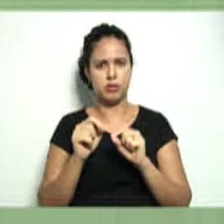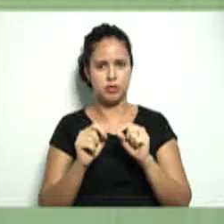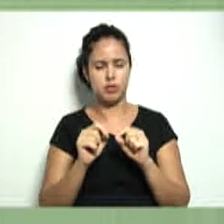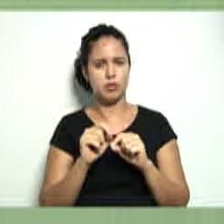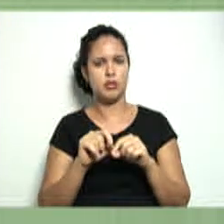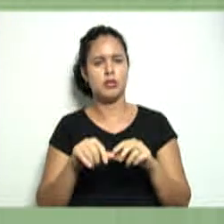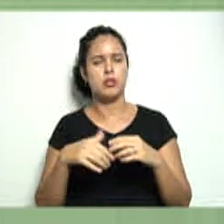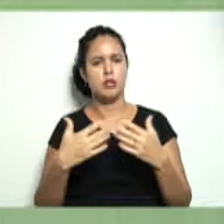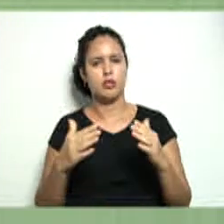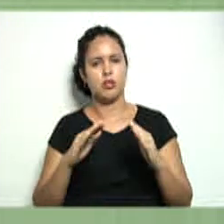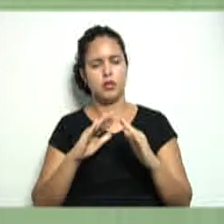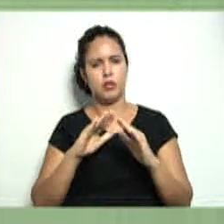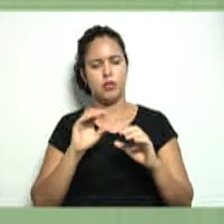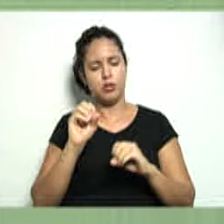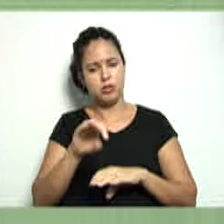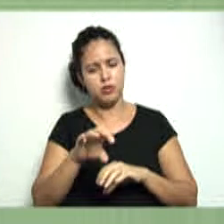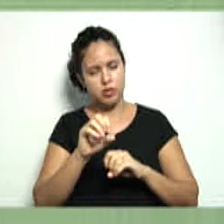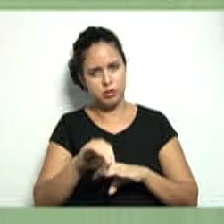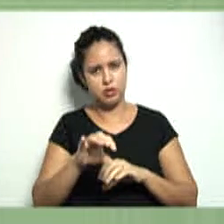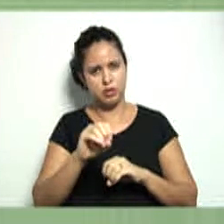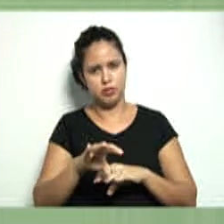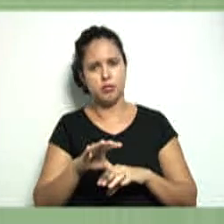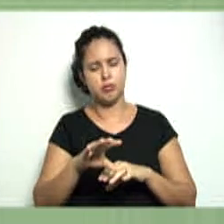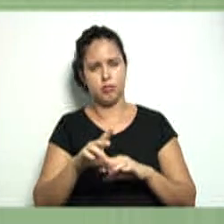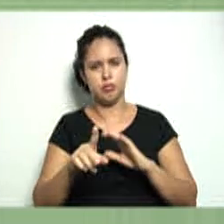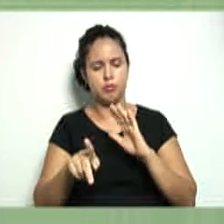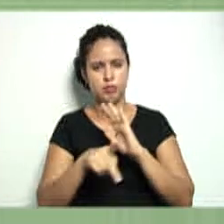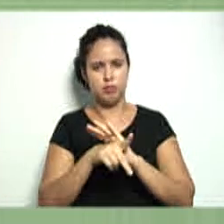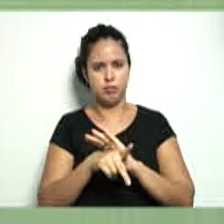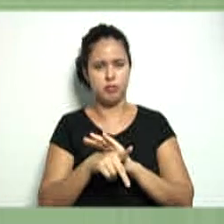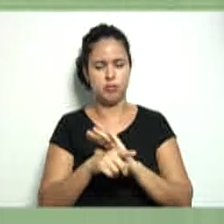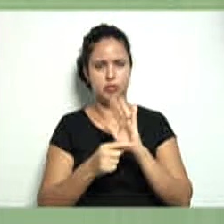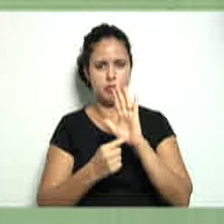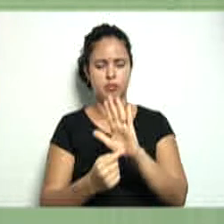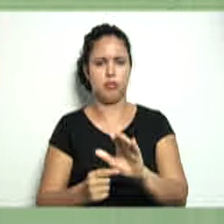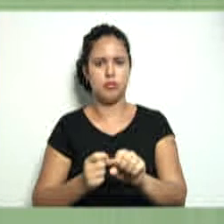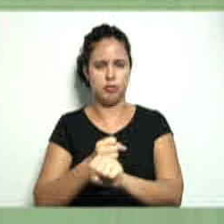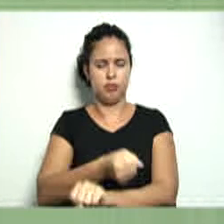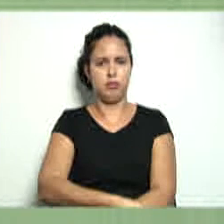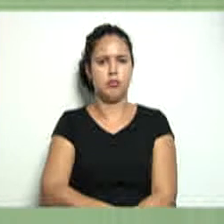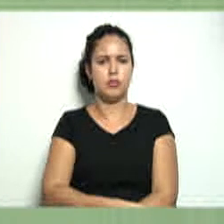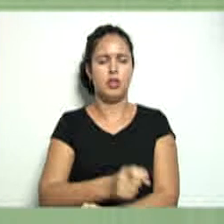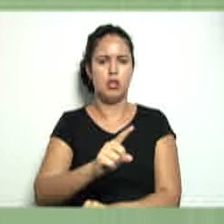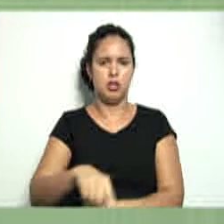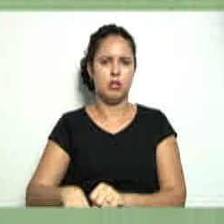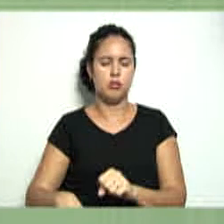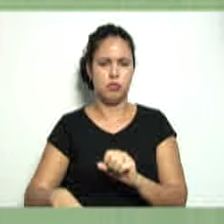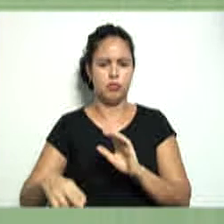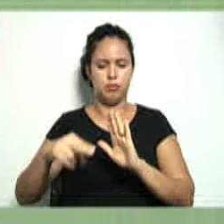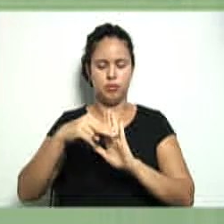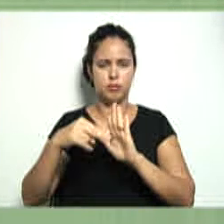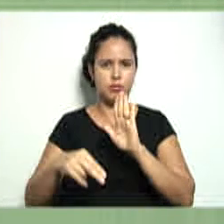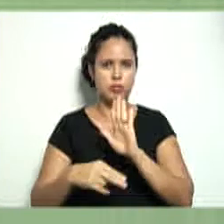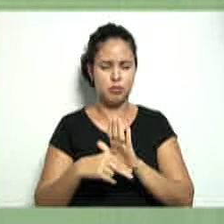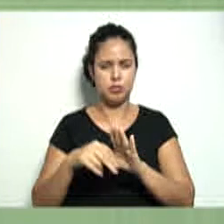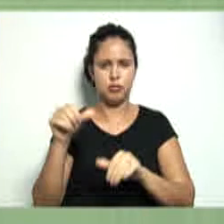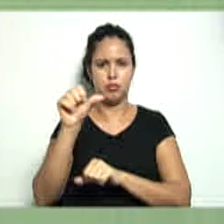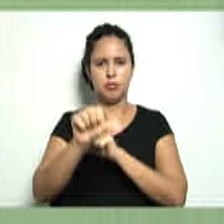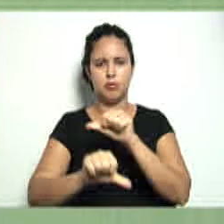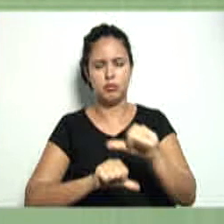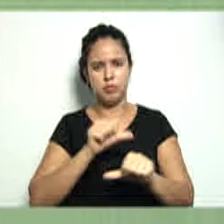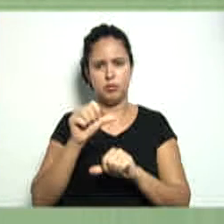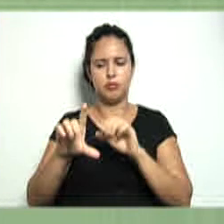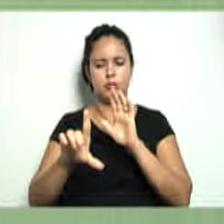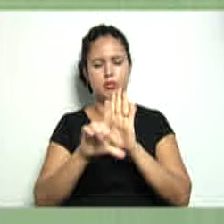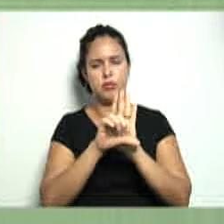Sobre a educação no modo de produção escravista, podemos dizer que é o estabelecimento de normas e a sua transformação em